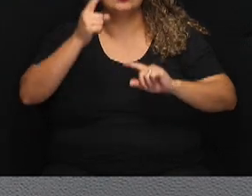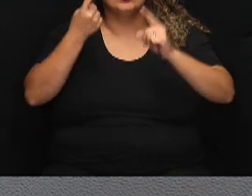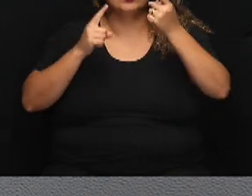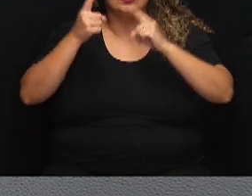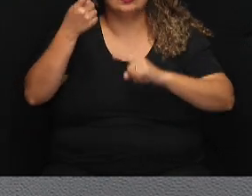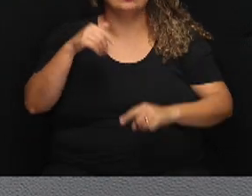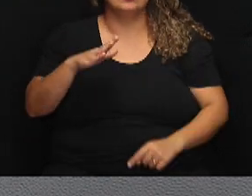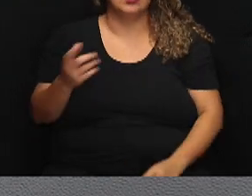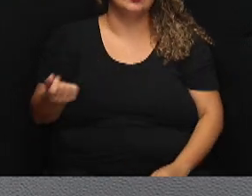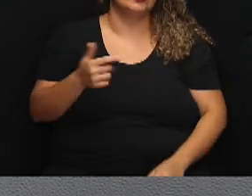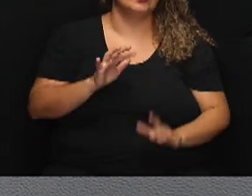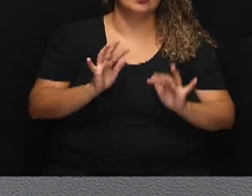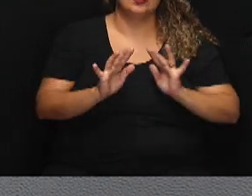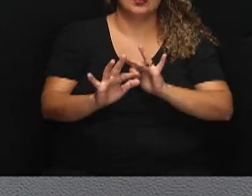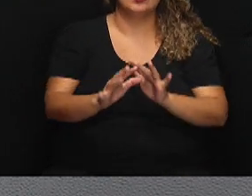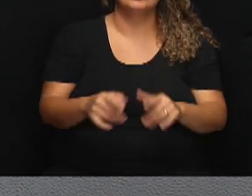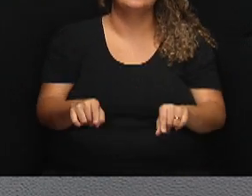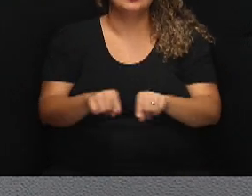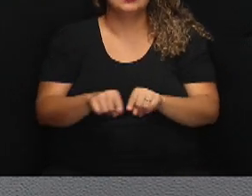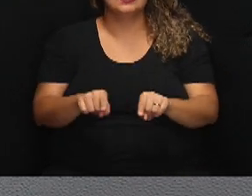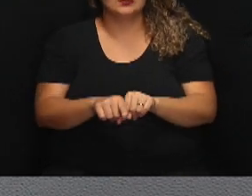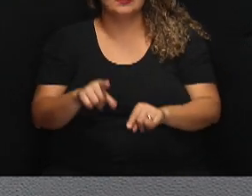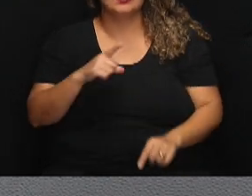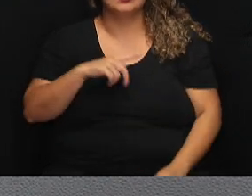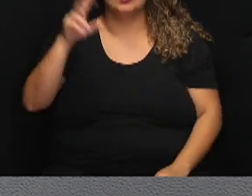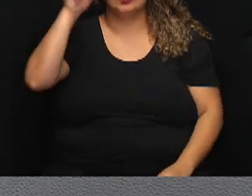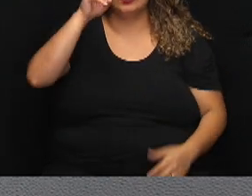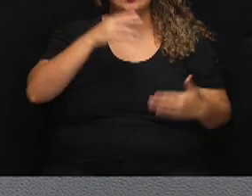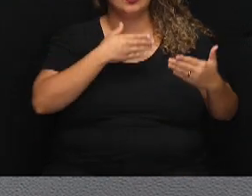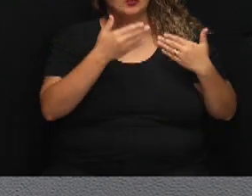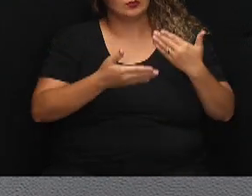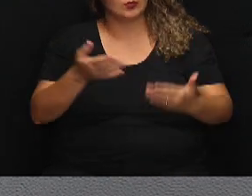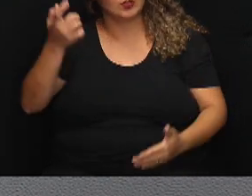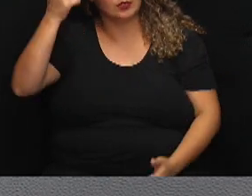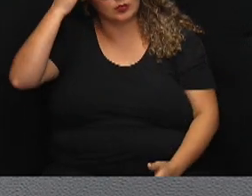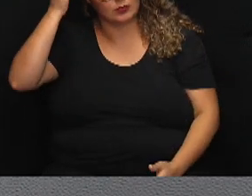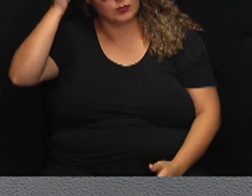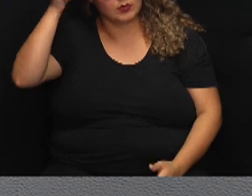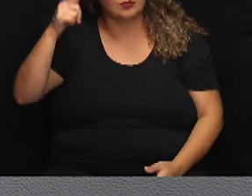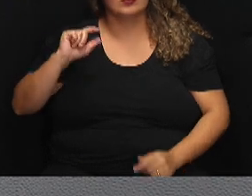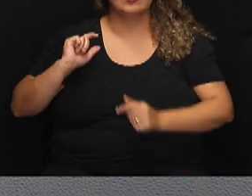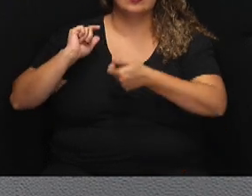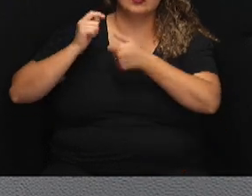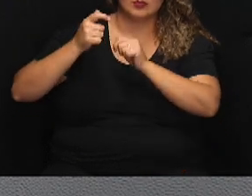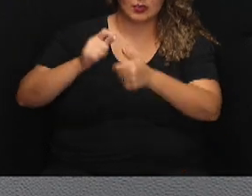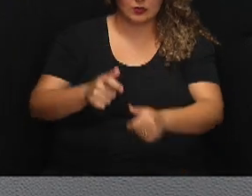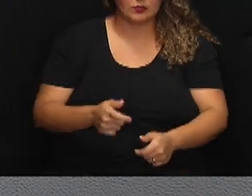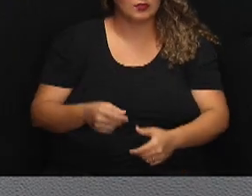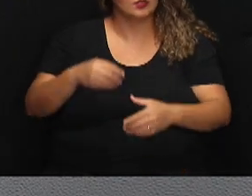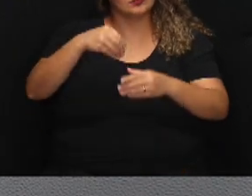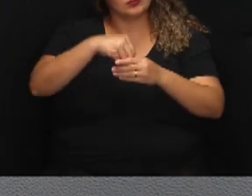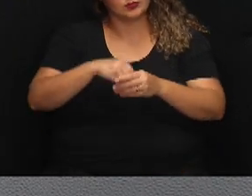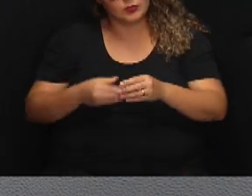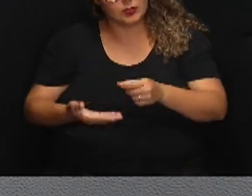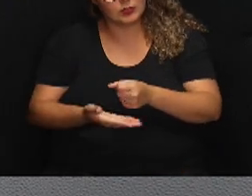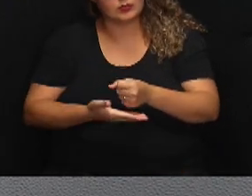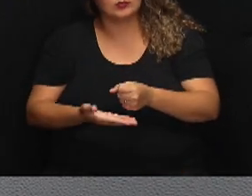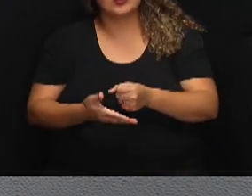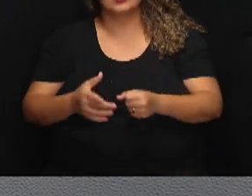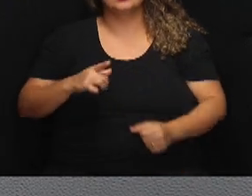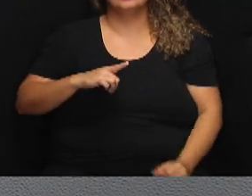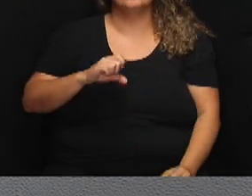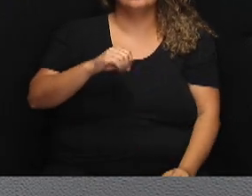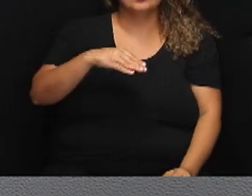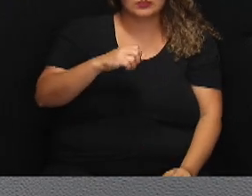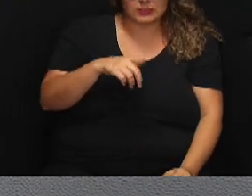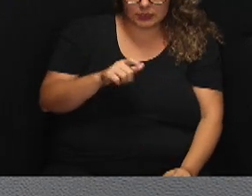além, né, do desfile, mas que a gente tem uma história, uma cultura, uma tradição ali também implementada. A gente tem o samba enredo, mas todo o